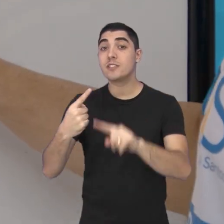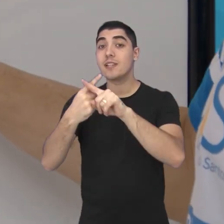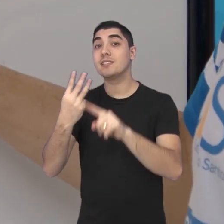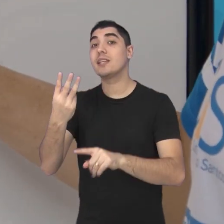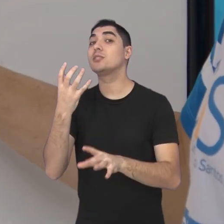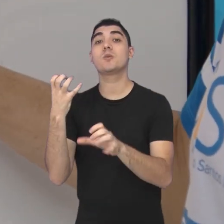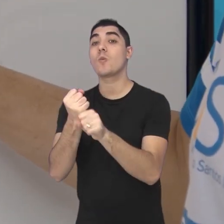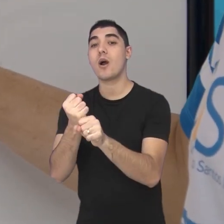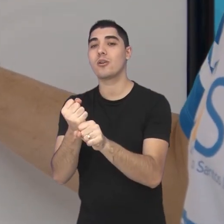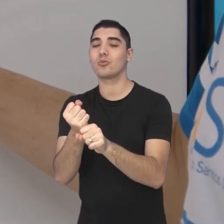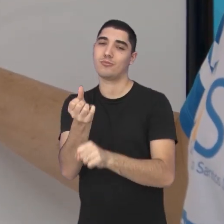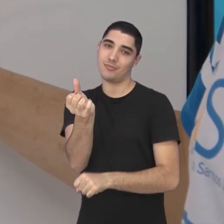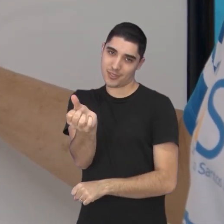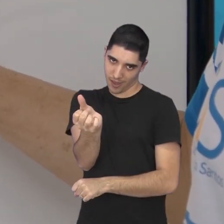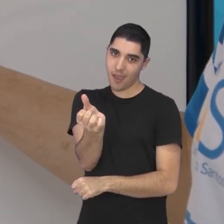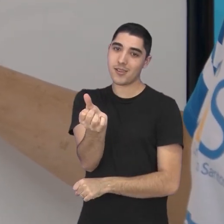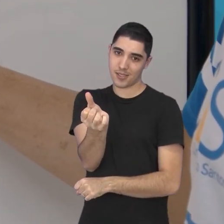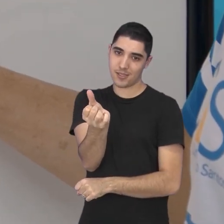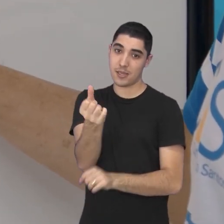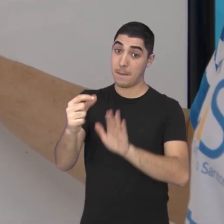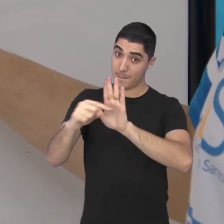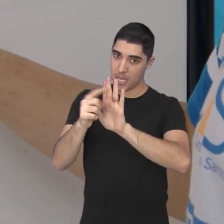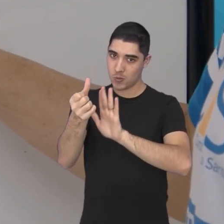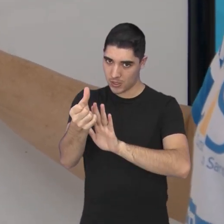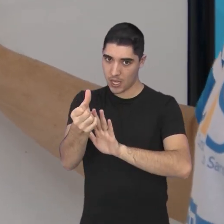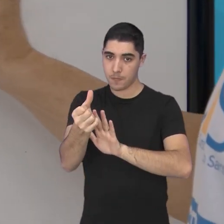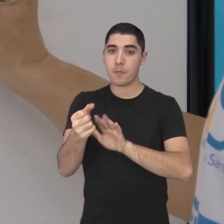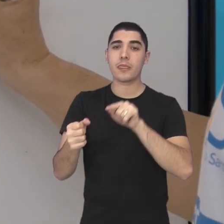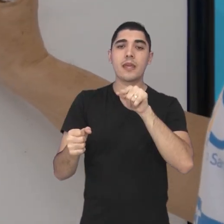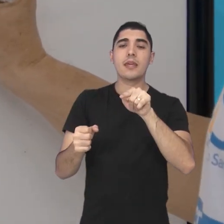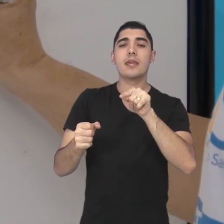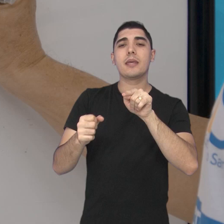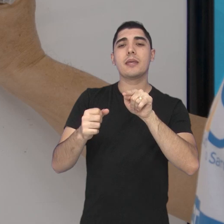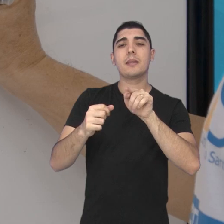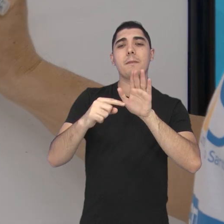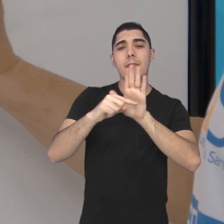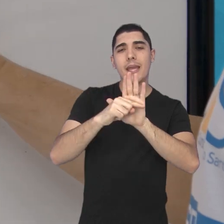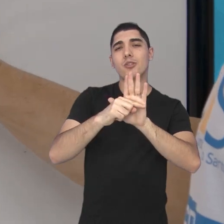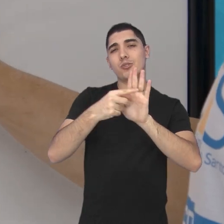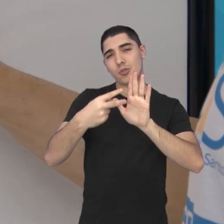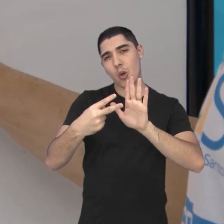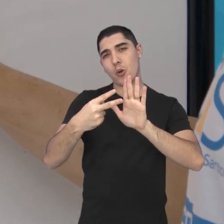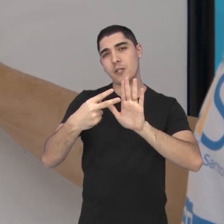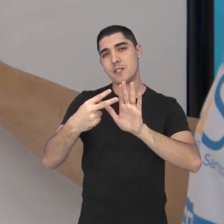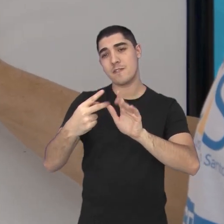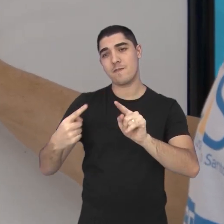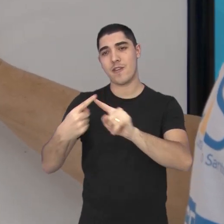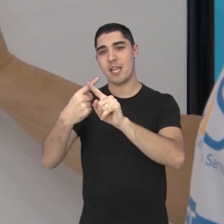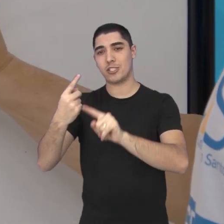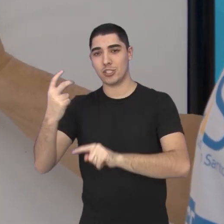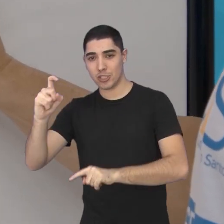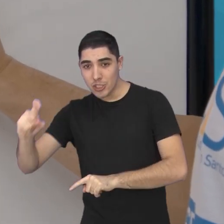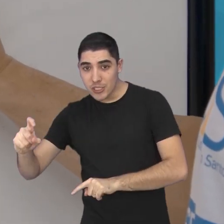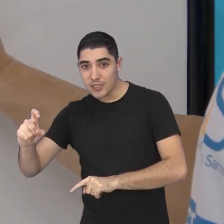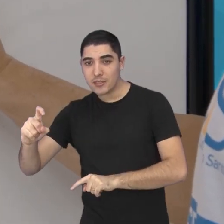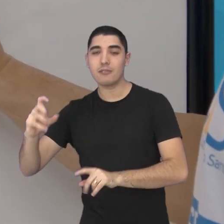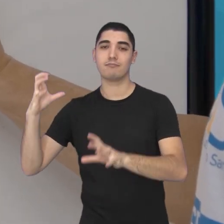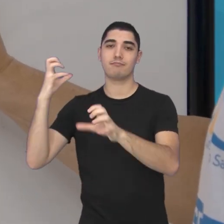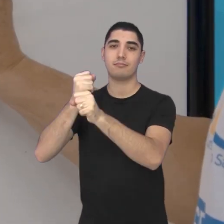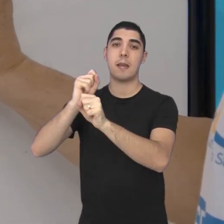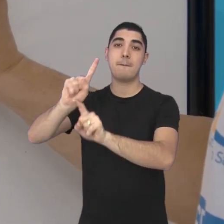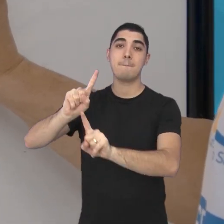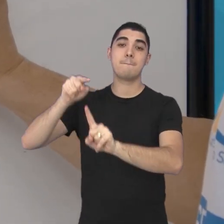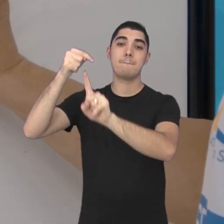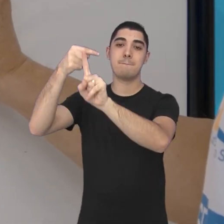2 vezes 3 vai dar menos 6. E menos 2 vezes menos x vai dar 2x.